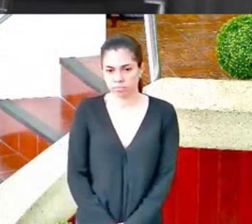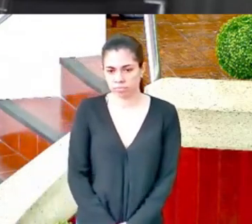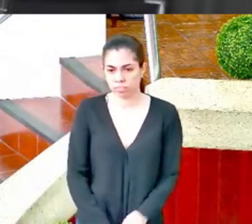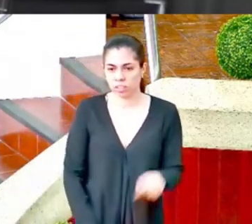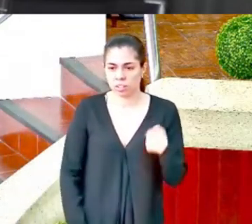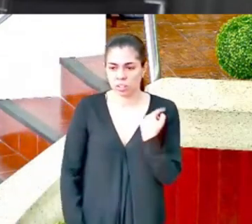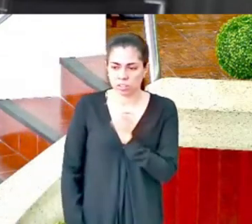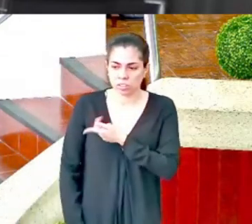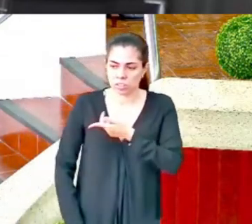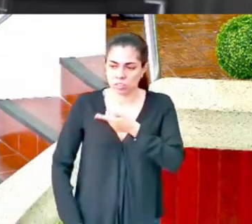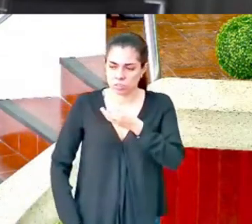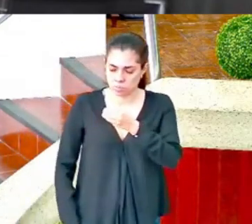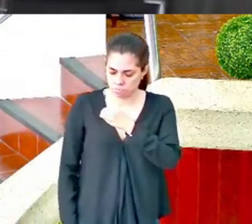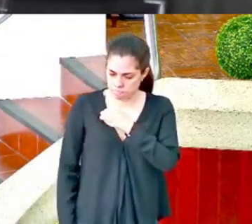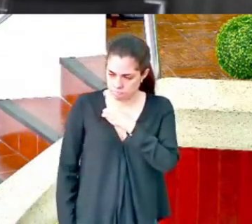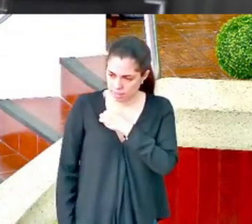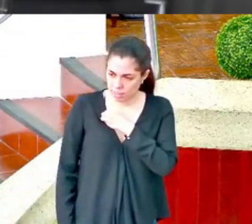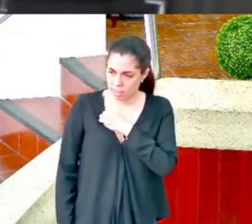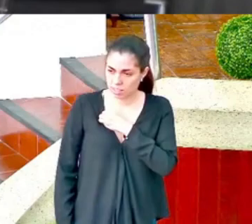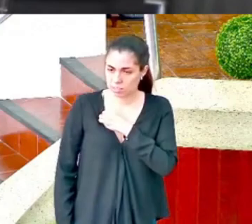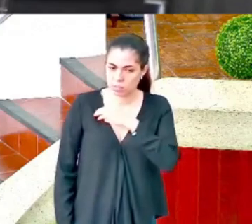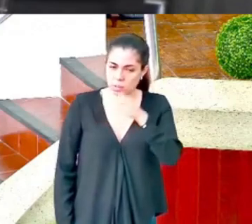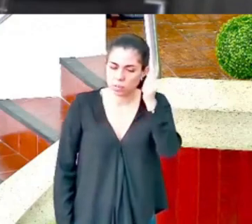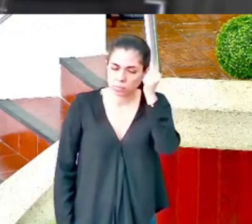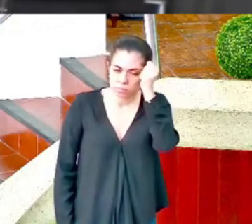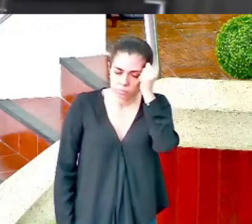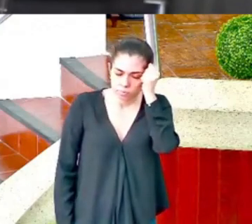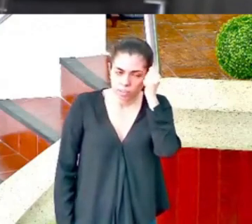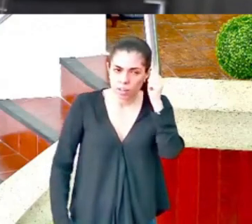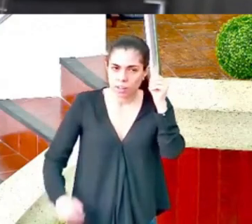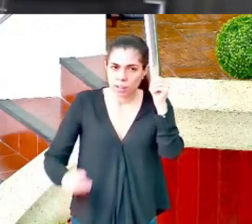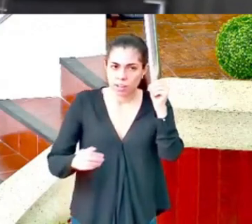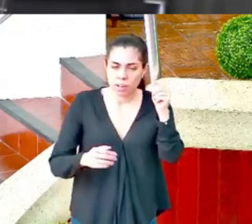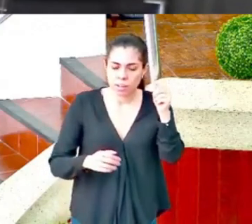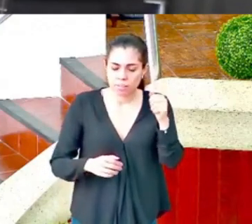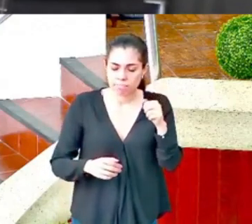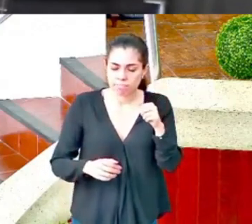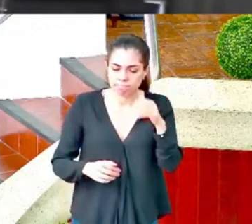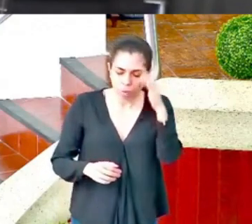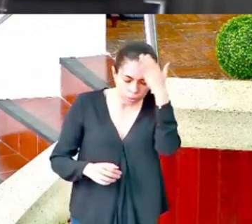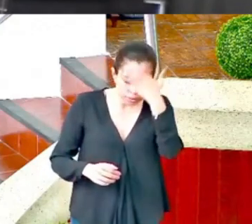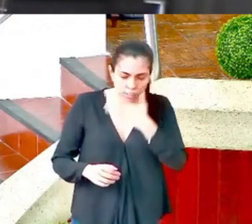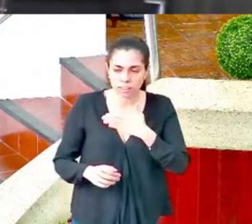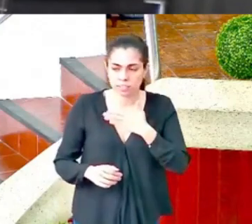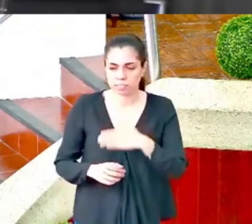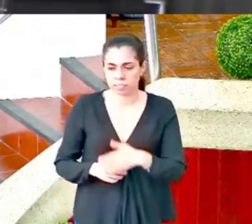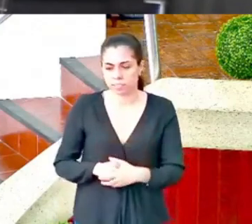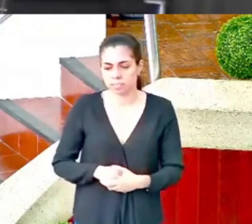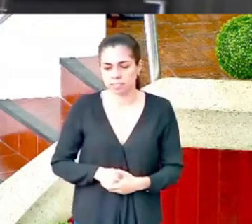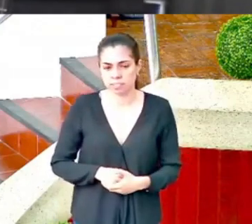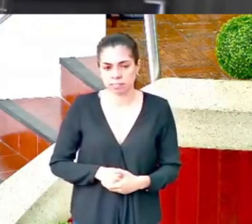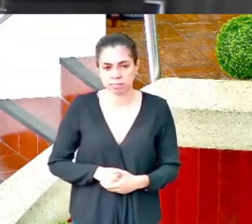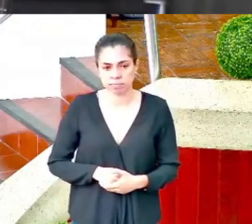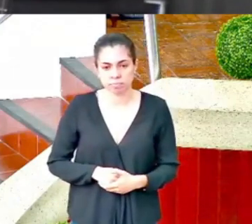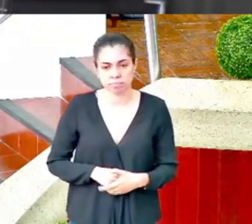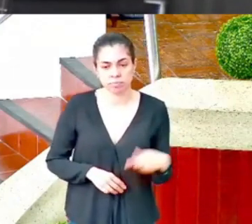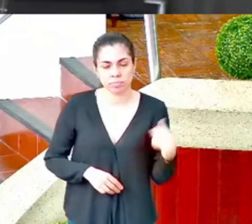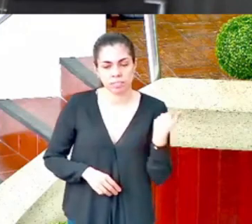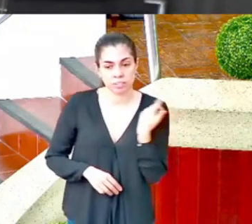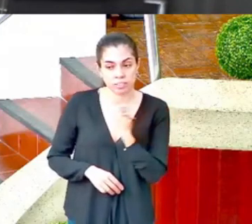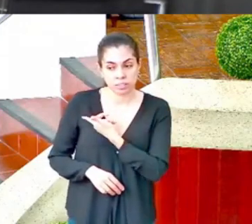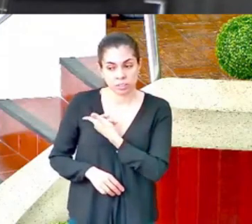de negligência, de desobediência, de infidelidade, de dureza de coração. Nós estamos diante de um Deus santo com toda a